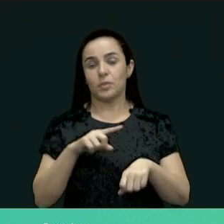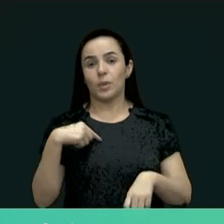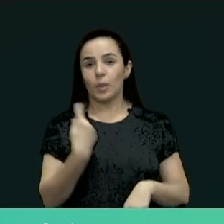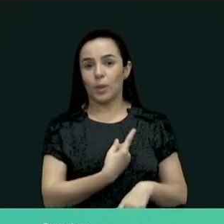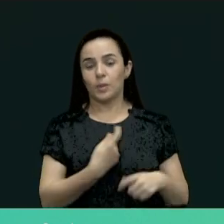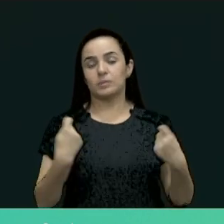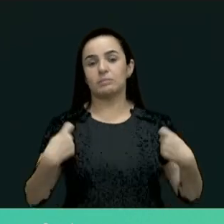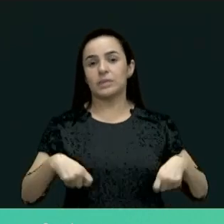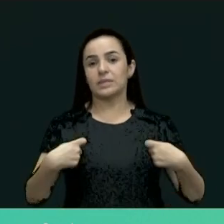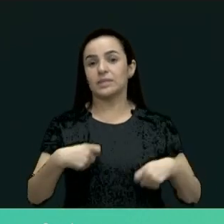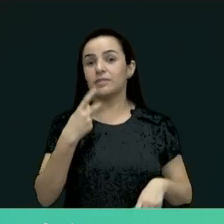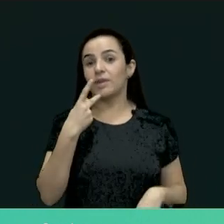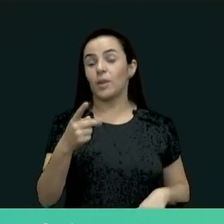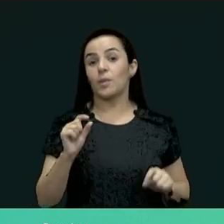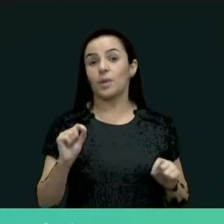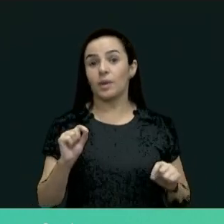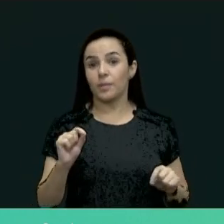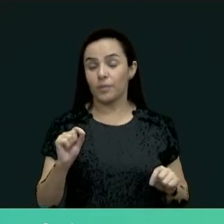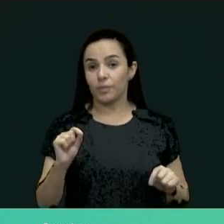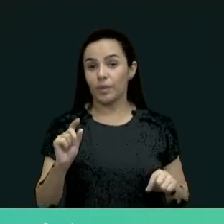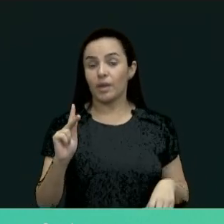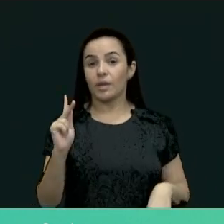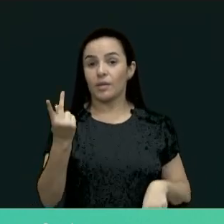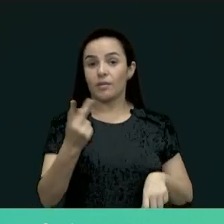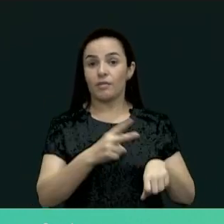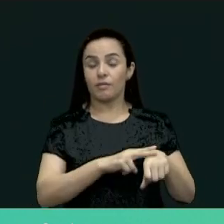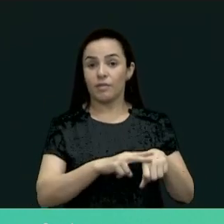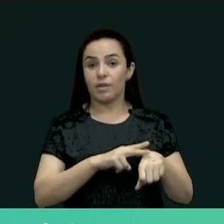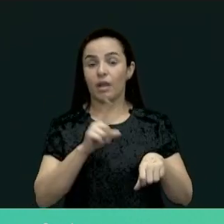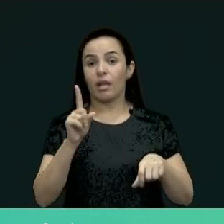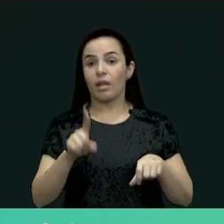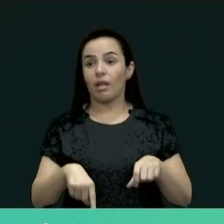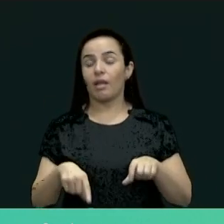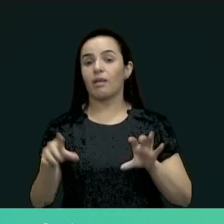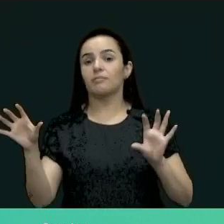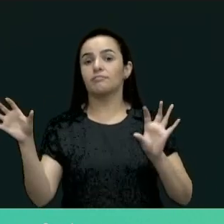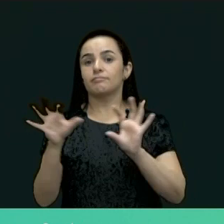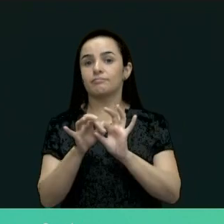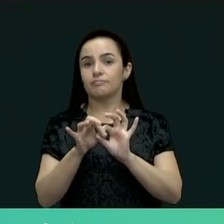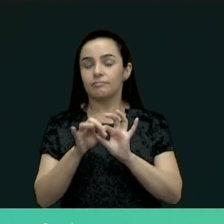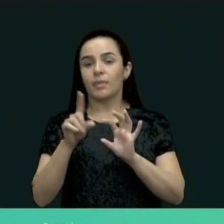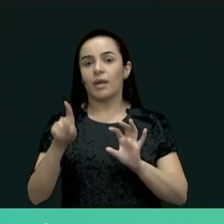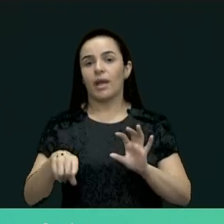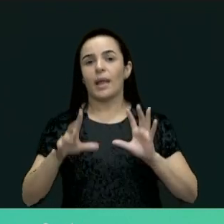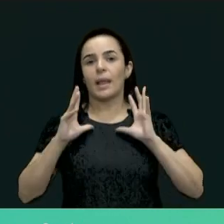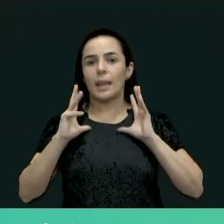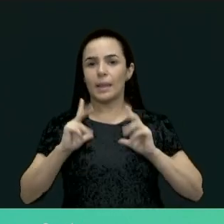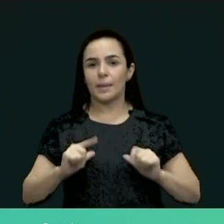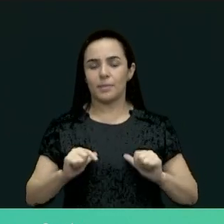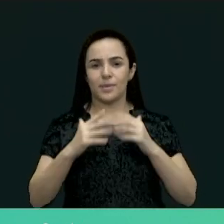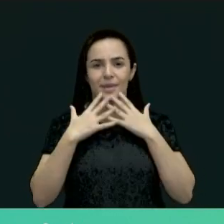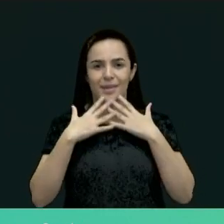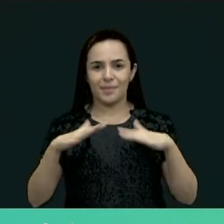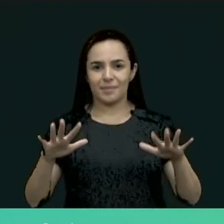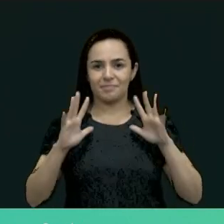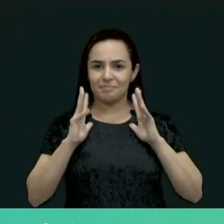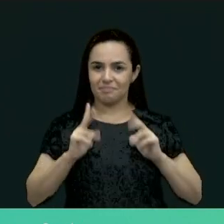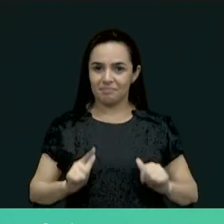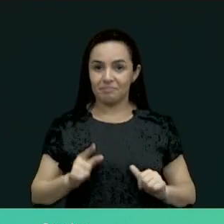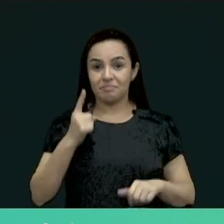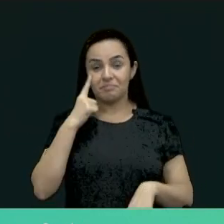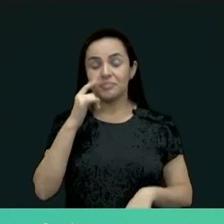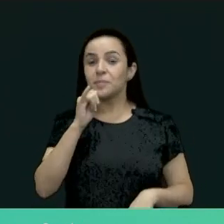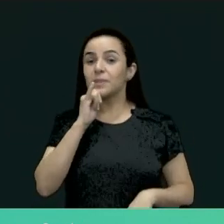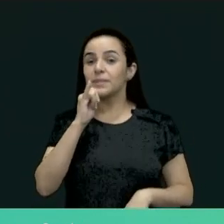temos que falar da produção de hidrogênio verde a partir de recursos limpos e renováveis, como é o caso da energia eólica, como